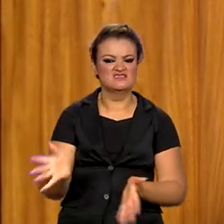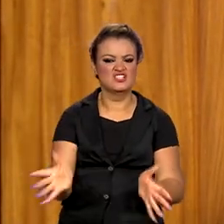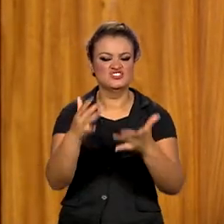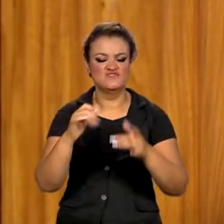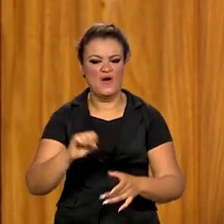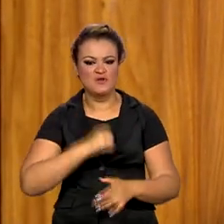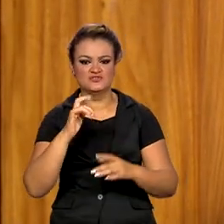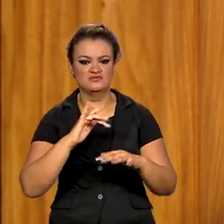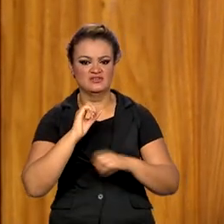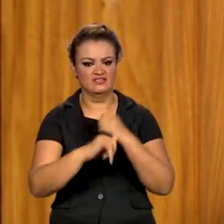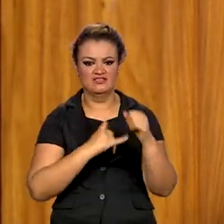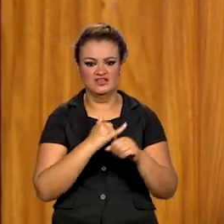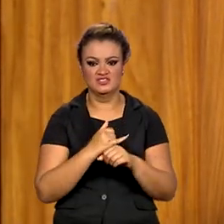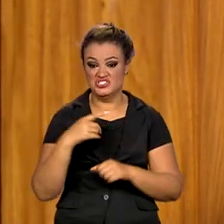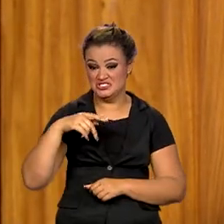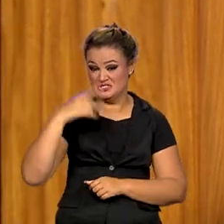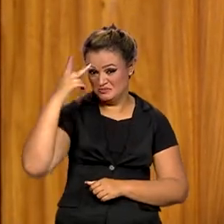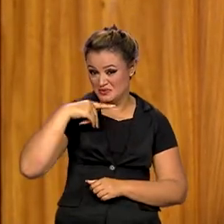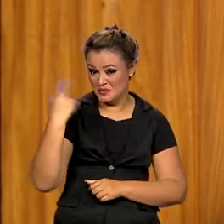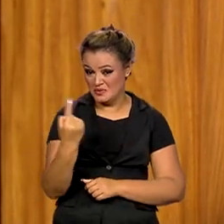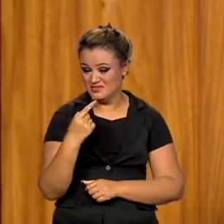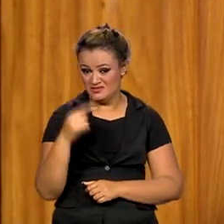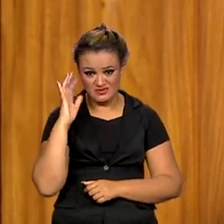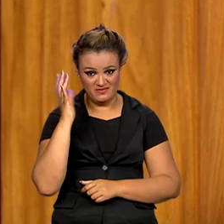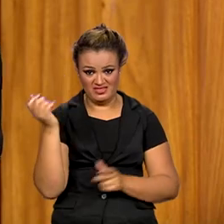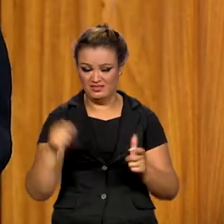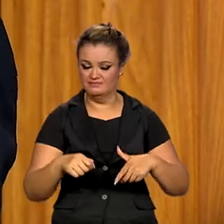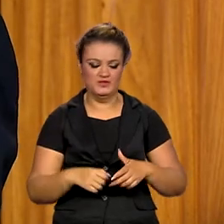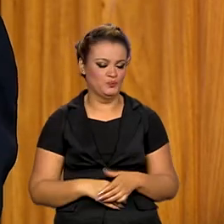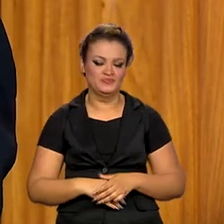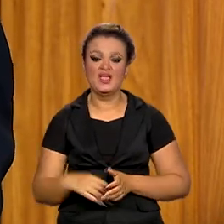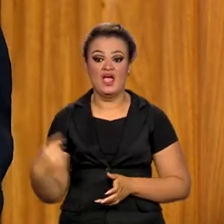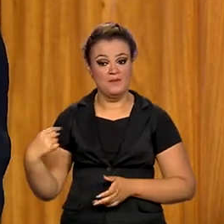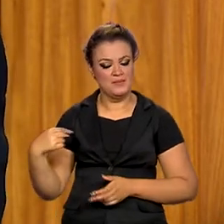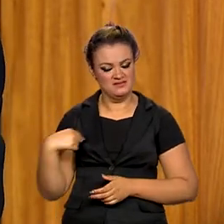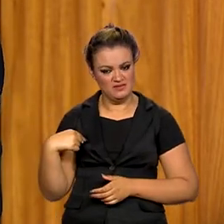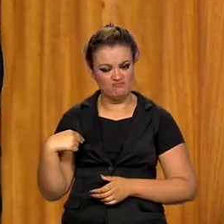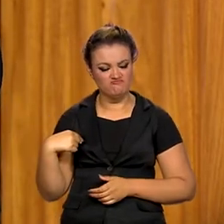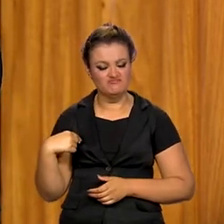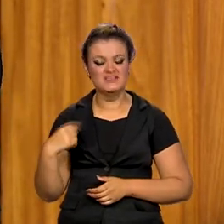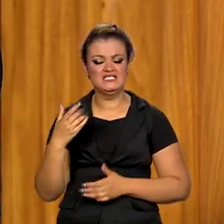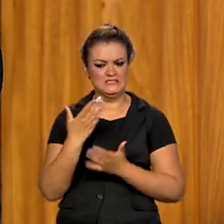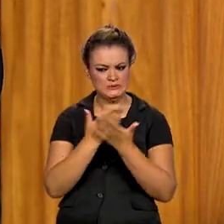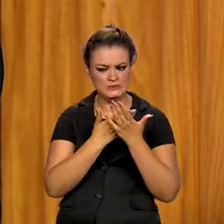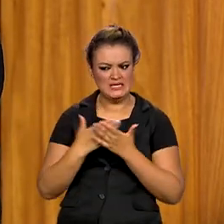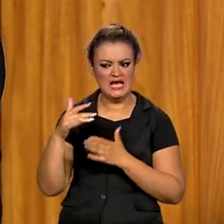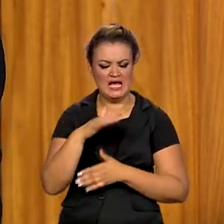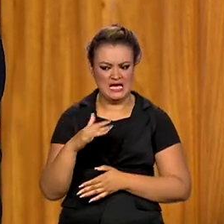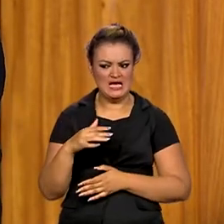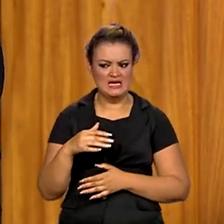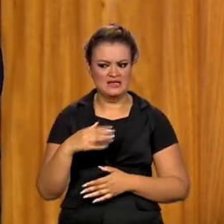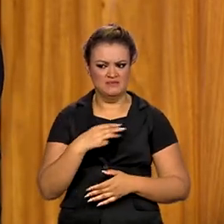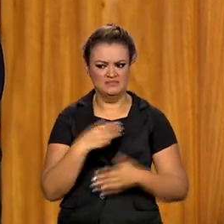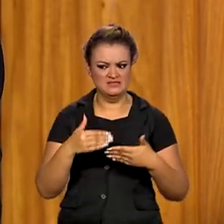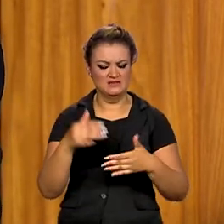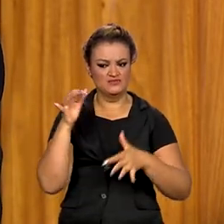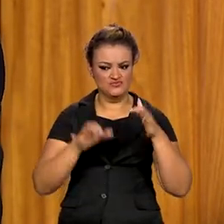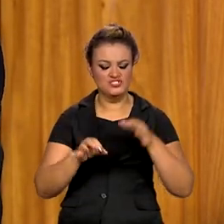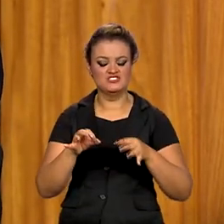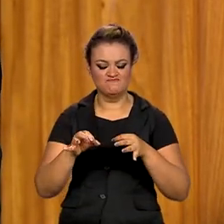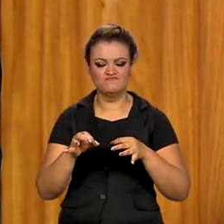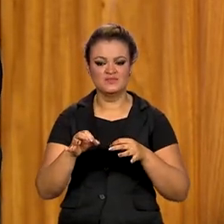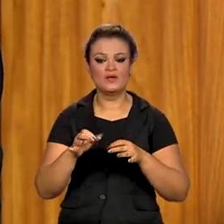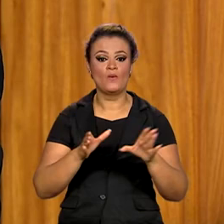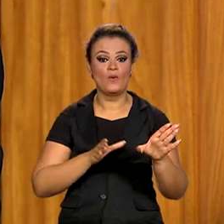ódio na internet. Por isso, como ministro de Estado da Justiça, a minha primeira palavra, sob